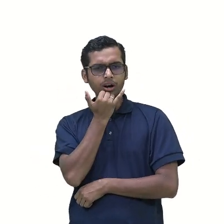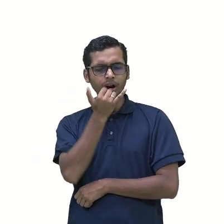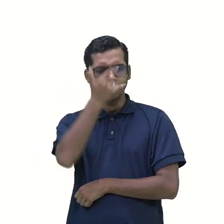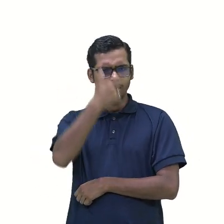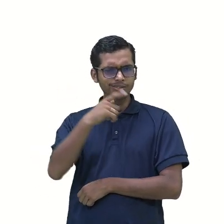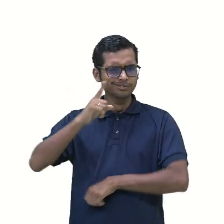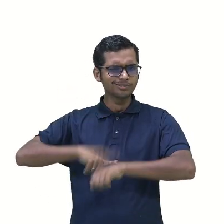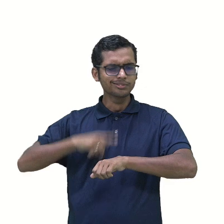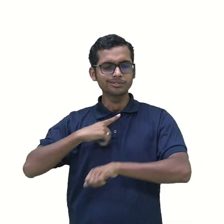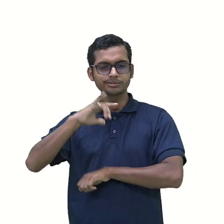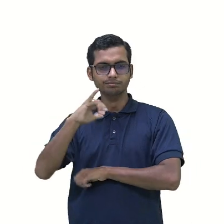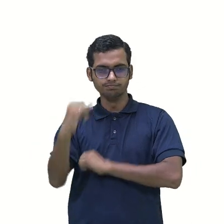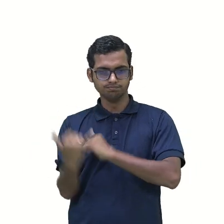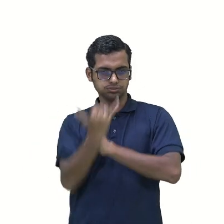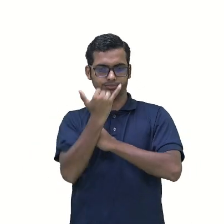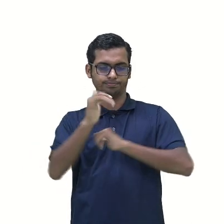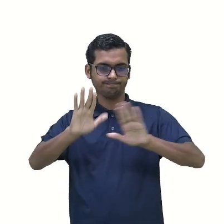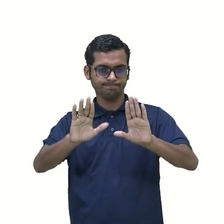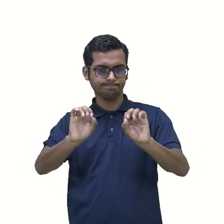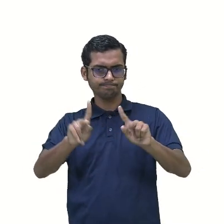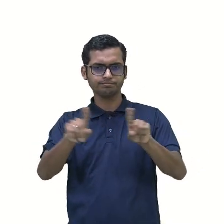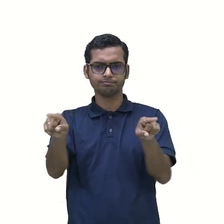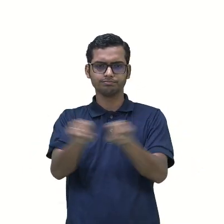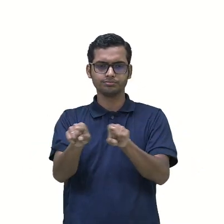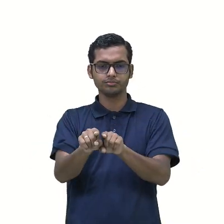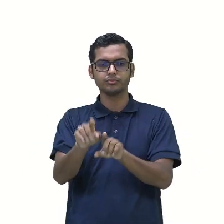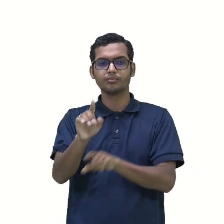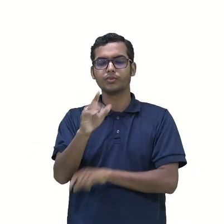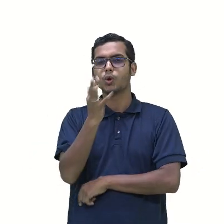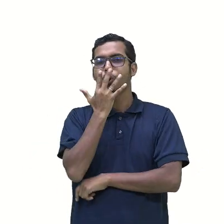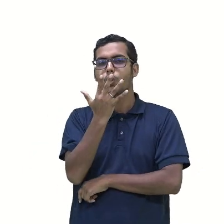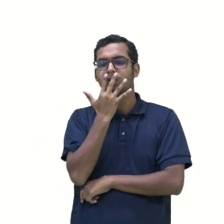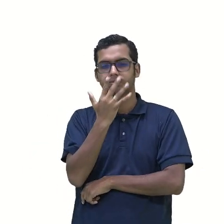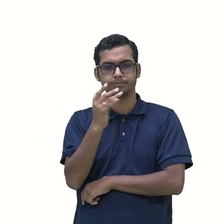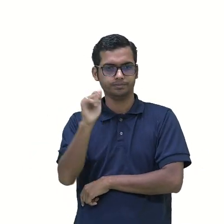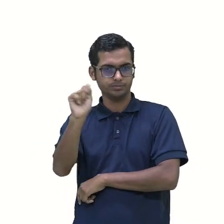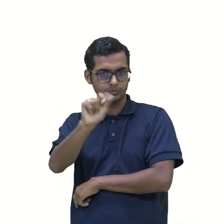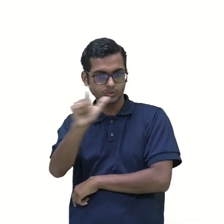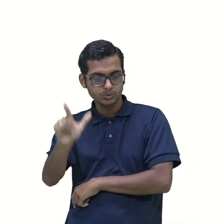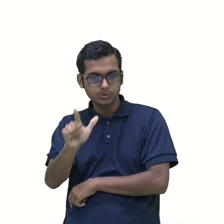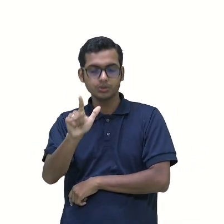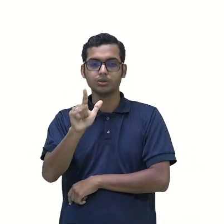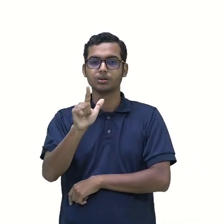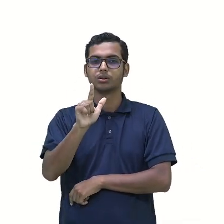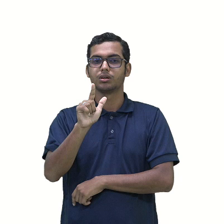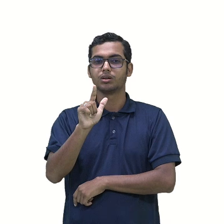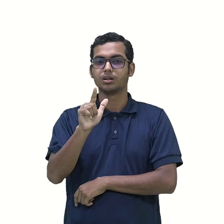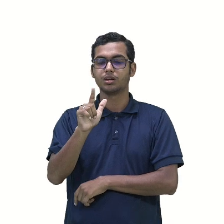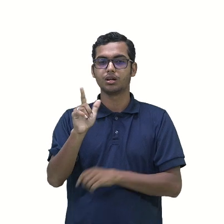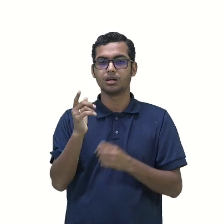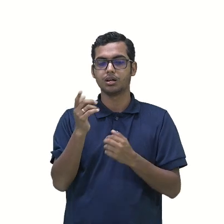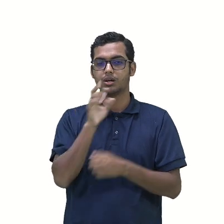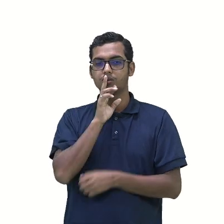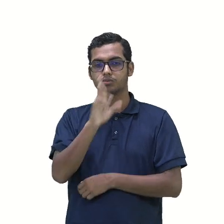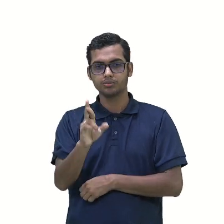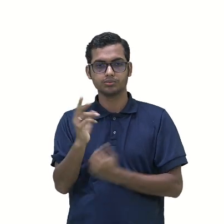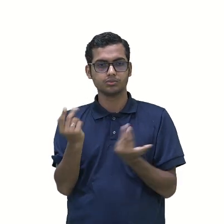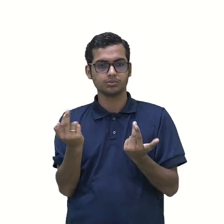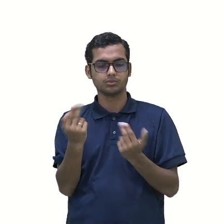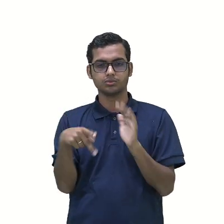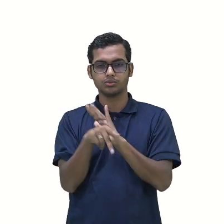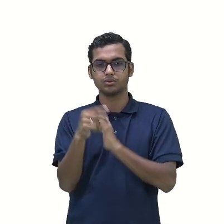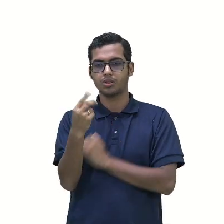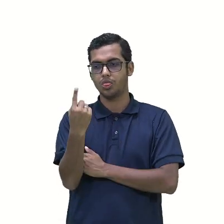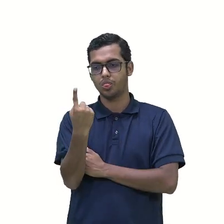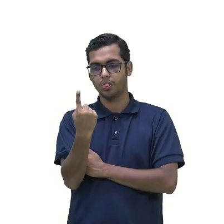equívoco aqui. Não é 6, tá? A cor azul, ela vai ser igual a 12. Por que 12, professor? Porque é o número que está aqui